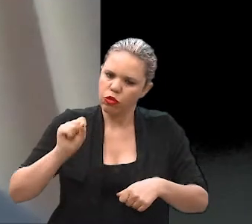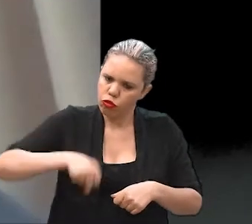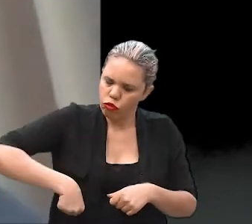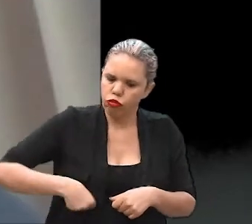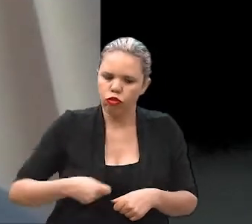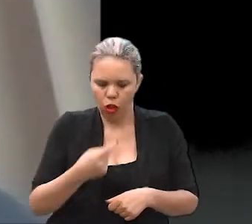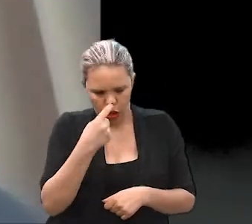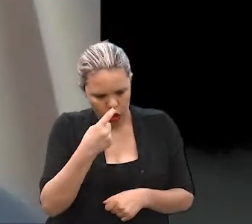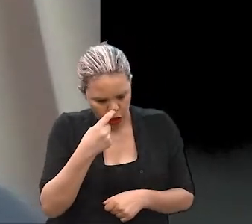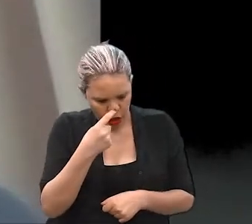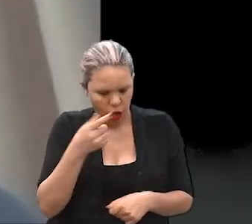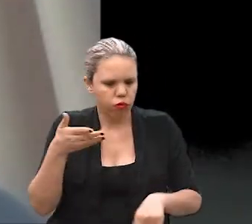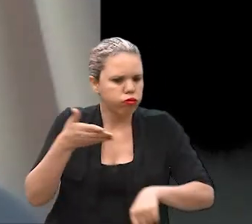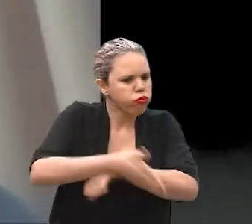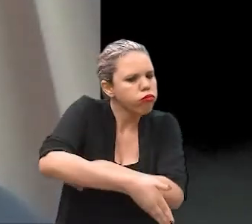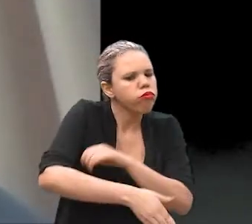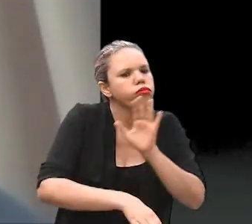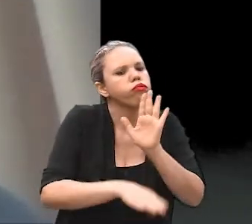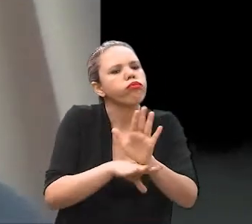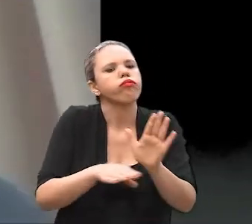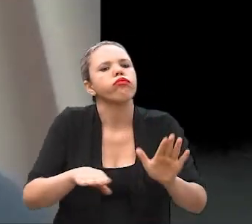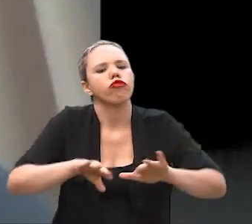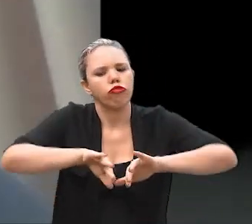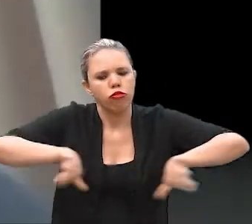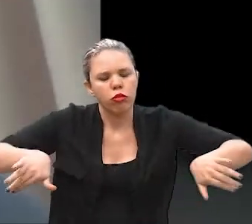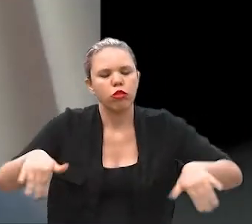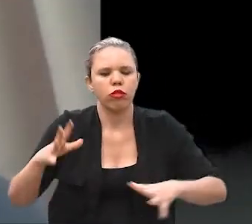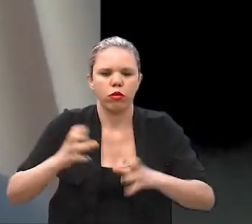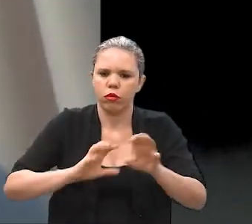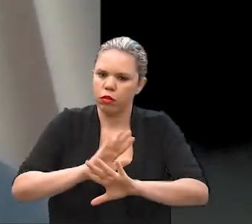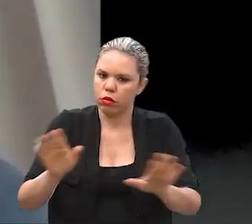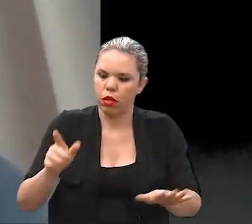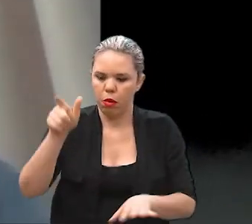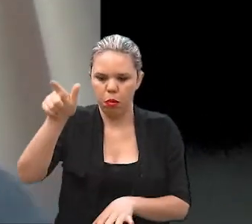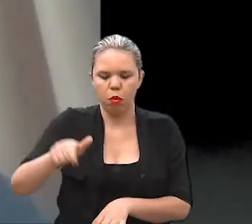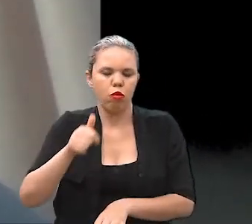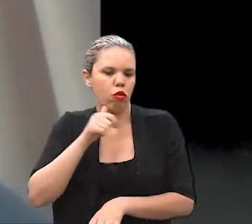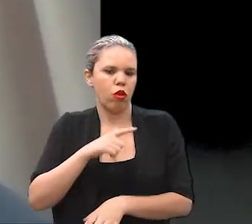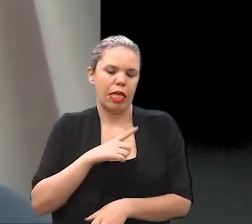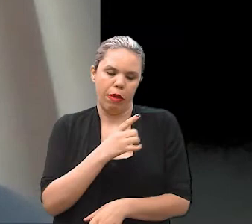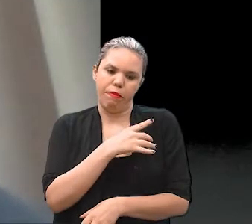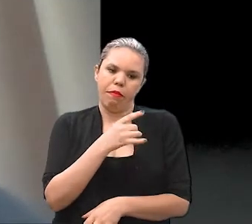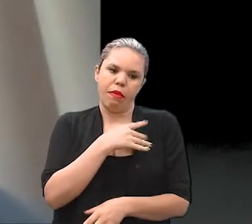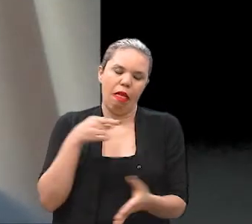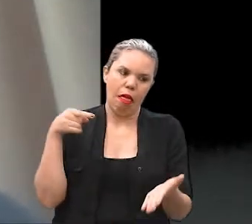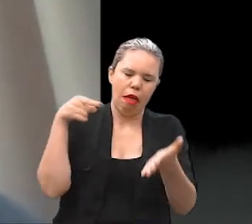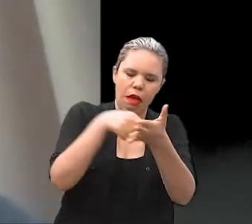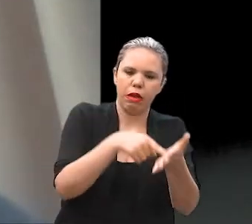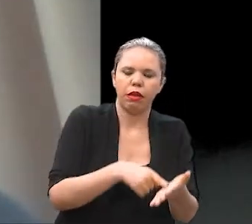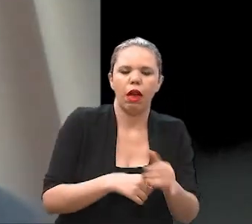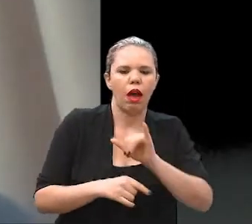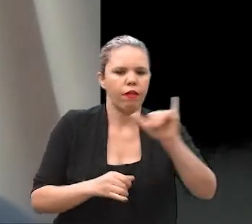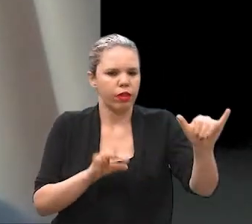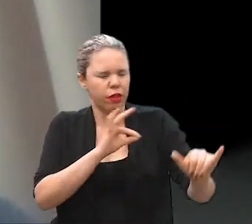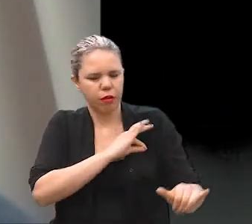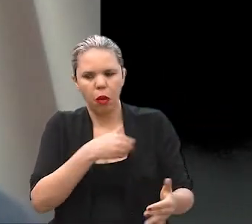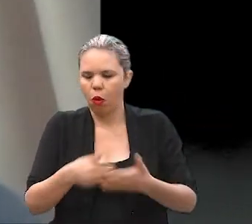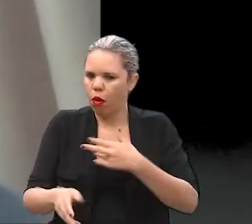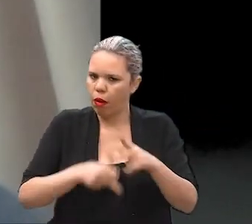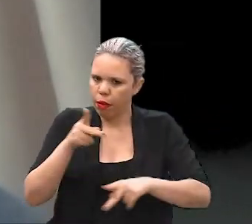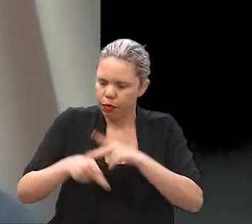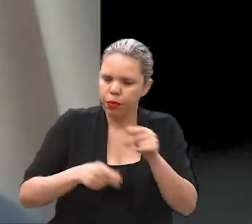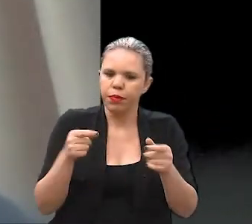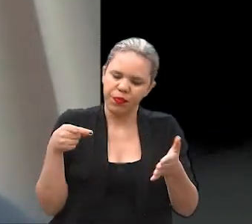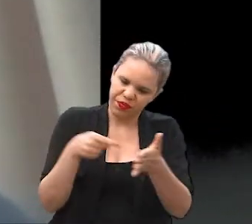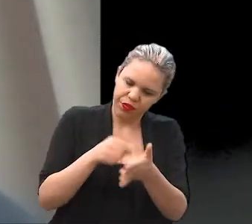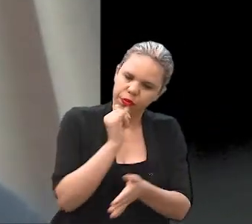nós tivermos conhecimento, se a vítima não teve condições ou medo de fazer a denúncia, qualquer uma pessoa pode